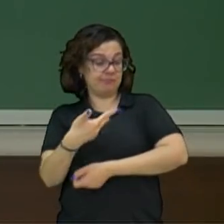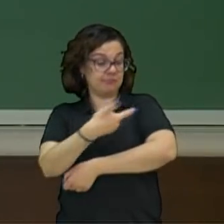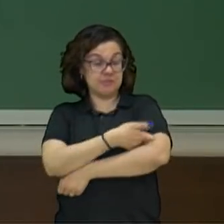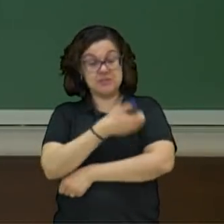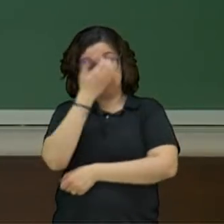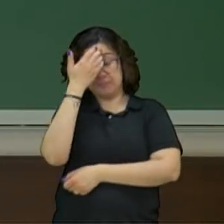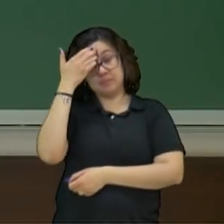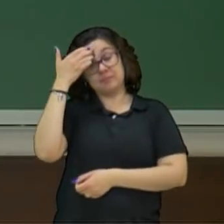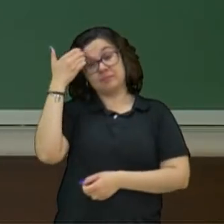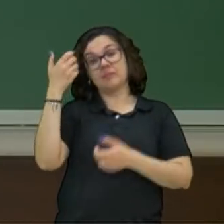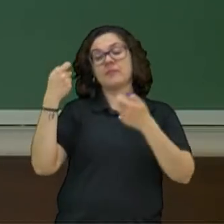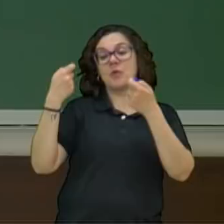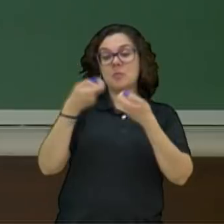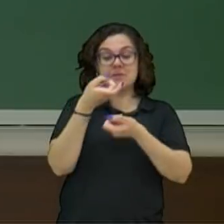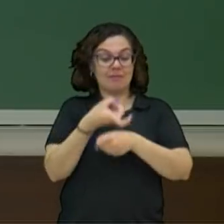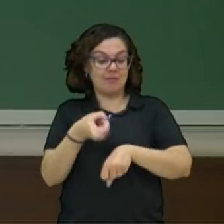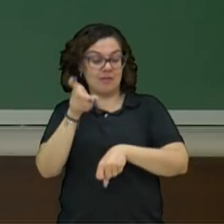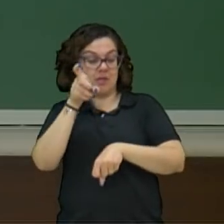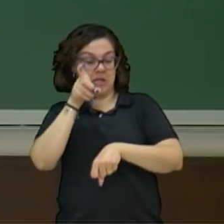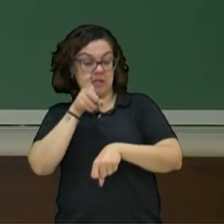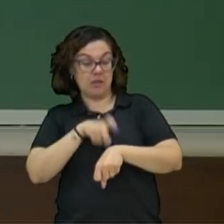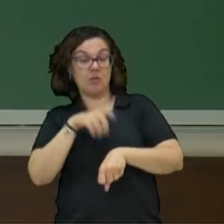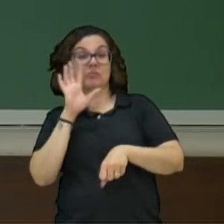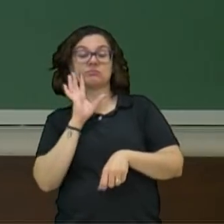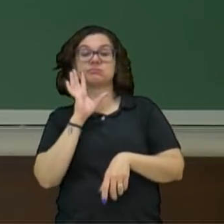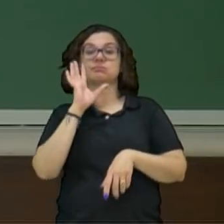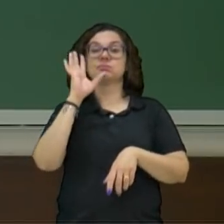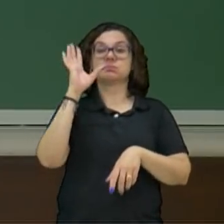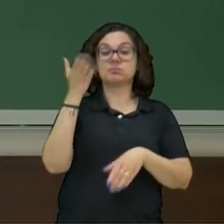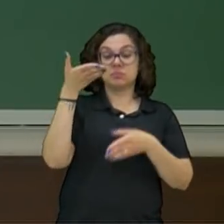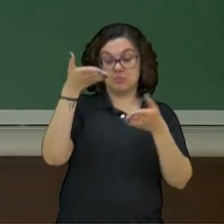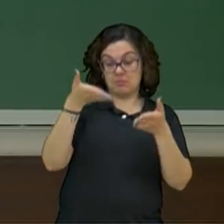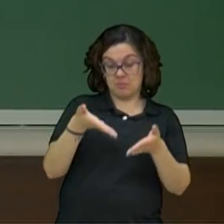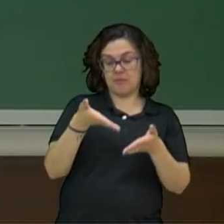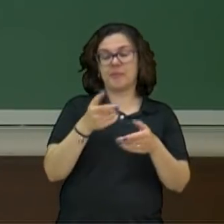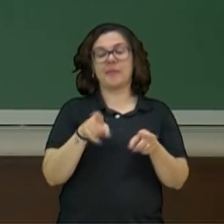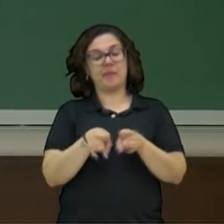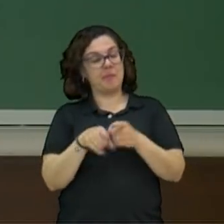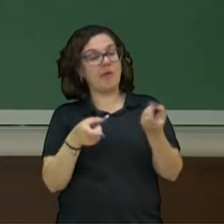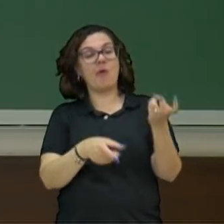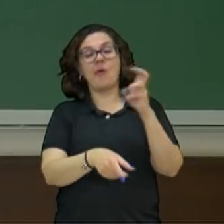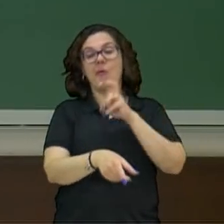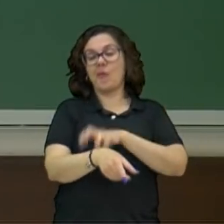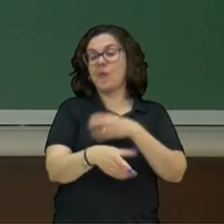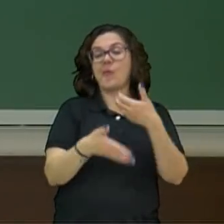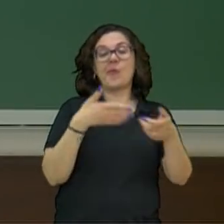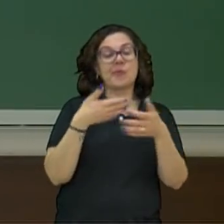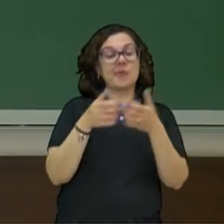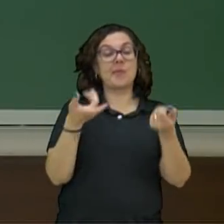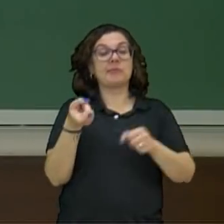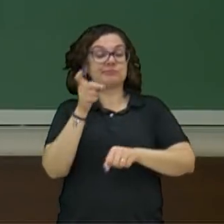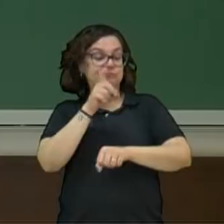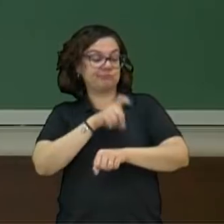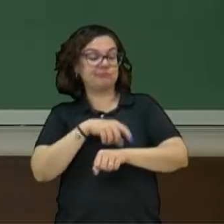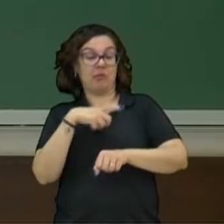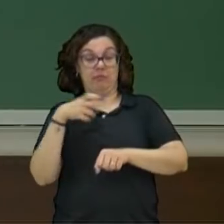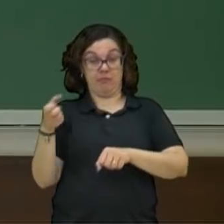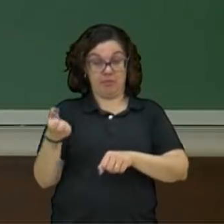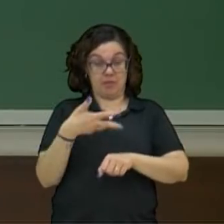Ele precisa imediatamente, em casos, não só nesse caso, mas a picada de qualquer outro animal